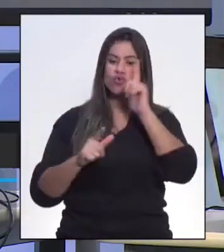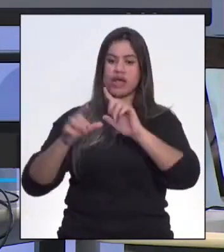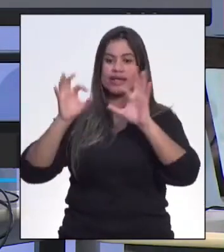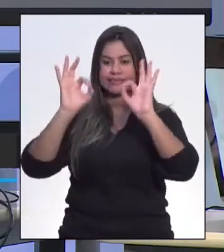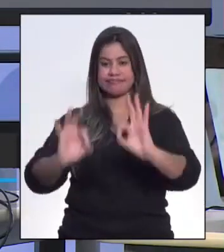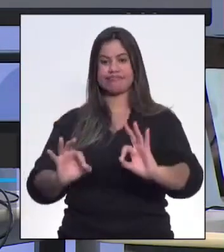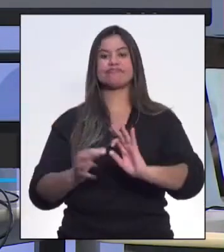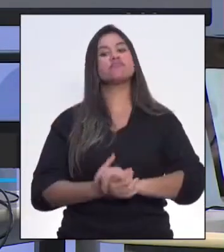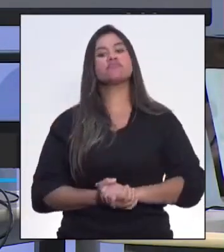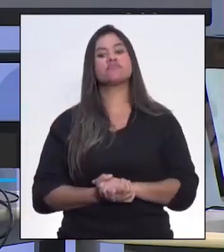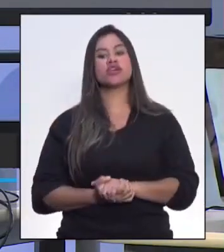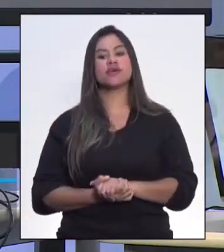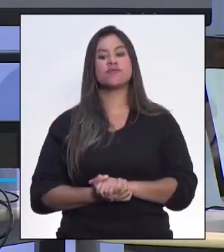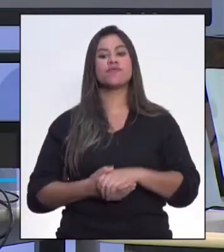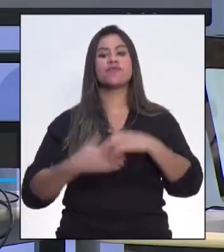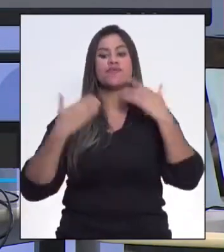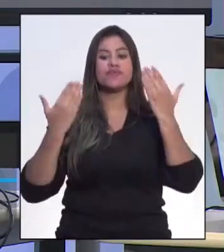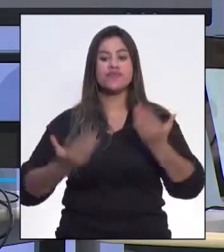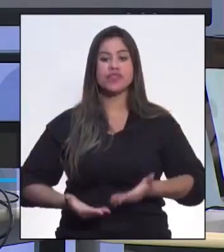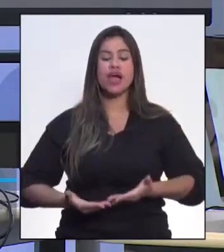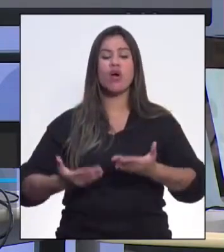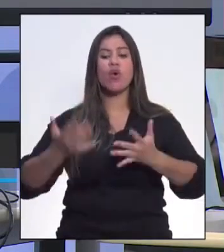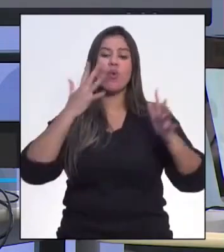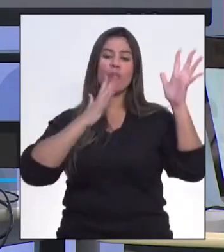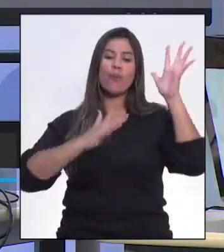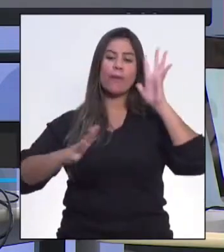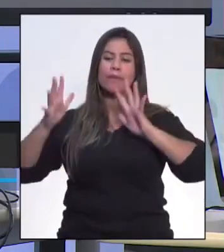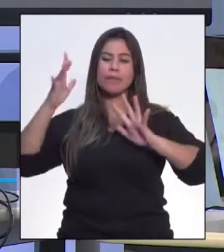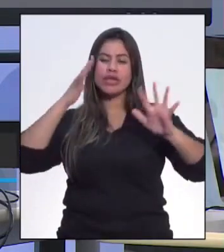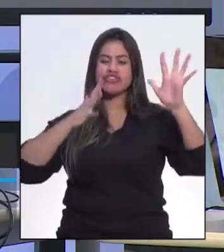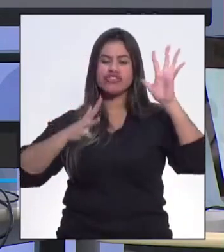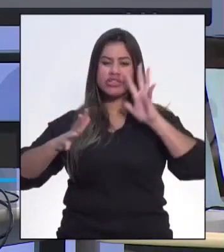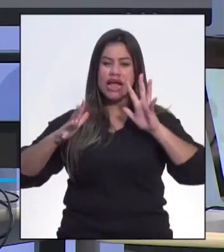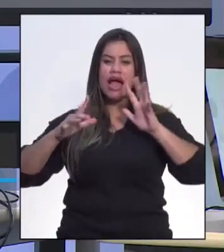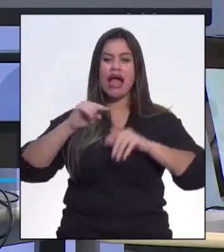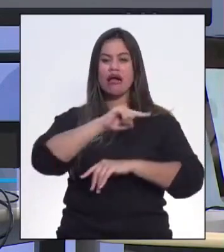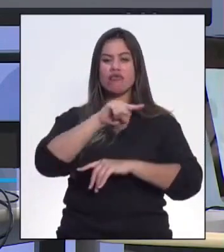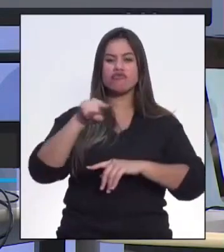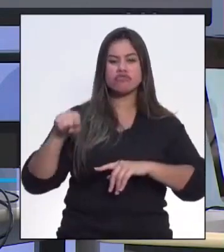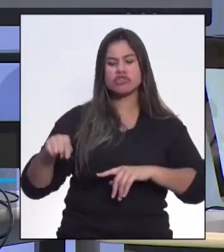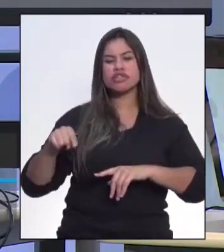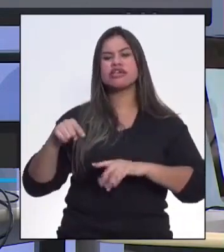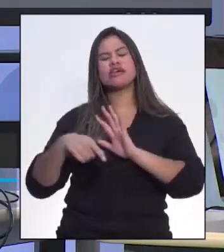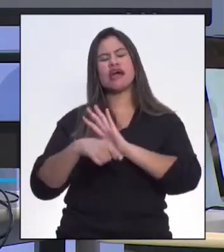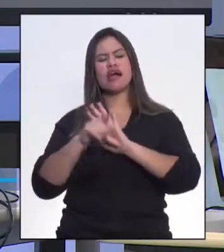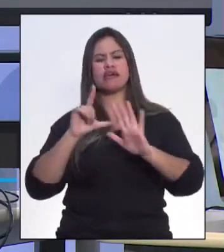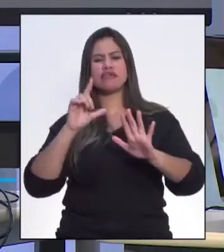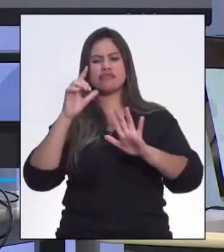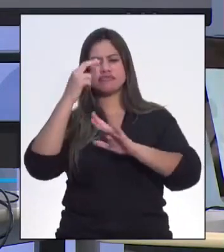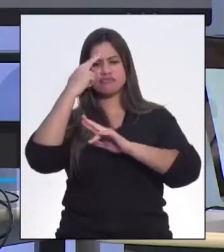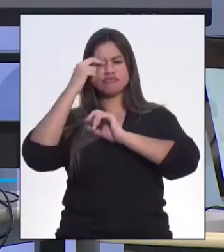prática. Então, essa reflexão que vocês colocaram muitíssimo bem, essas